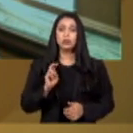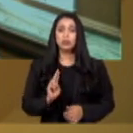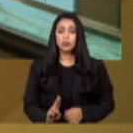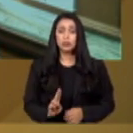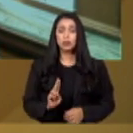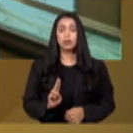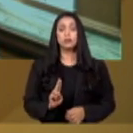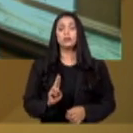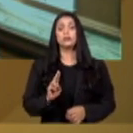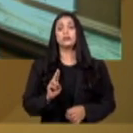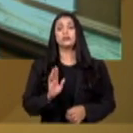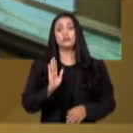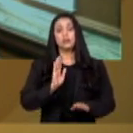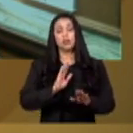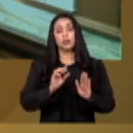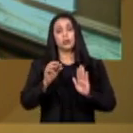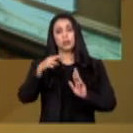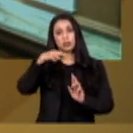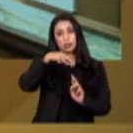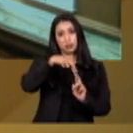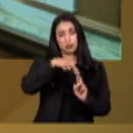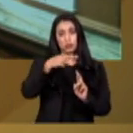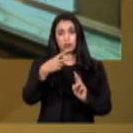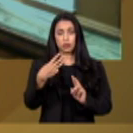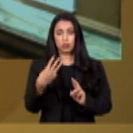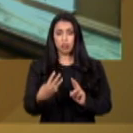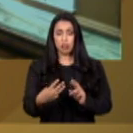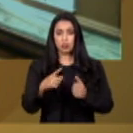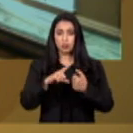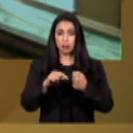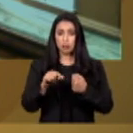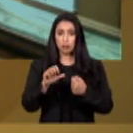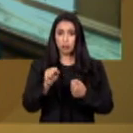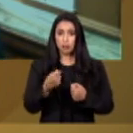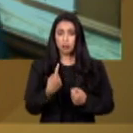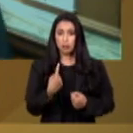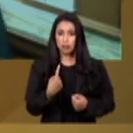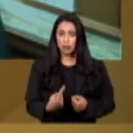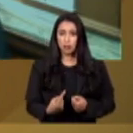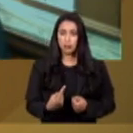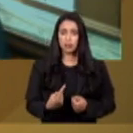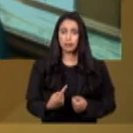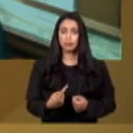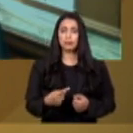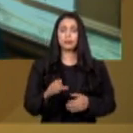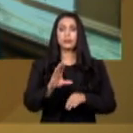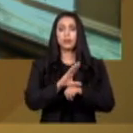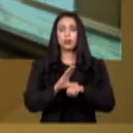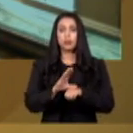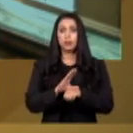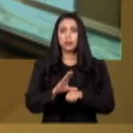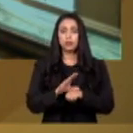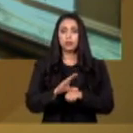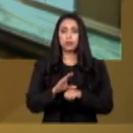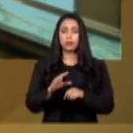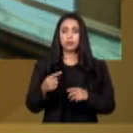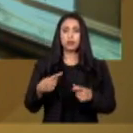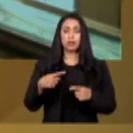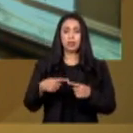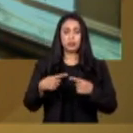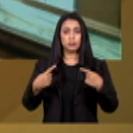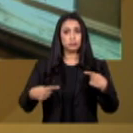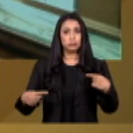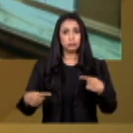prevista no inciso 3 do artigo 81 os objetivos constitucionais e legais a gente